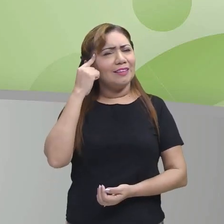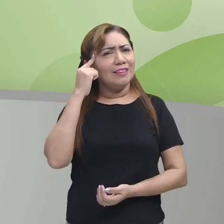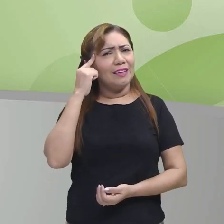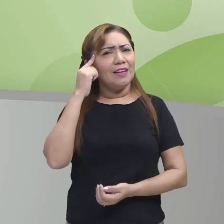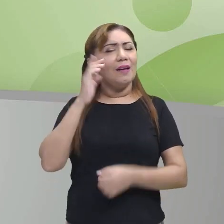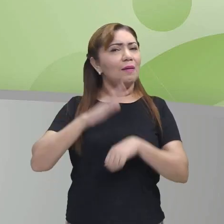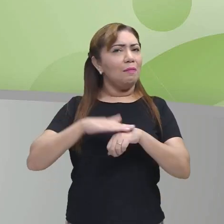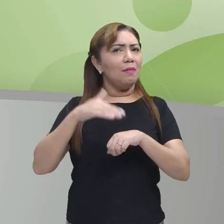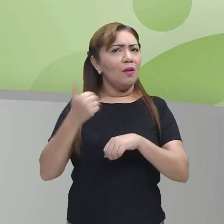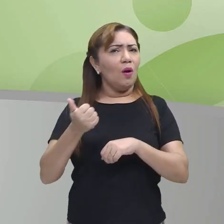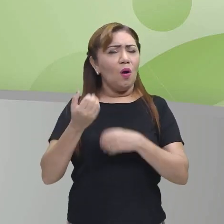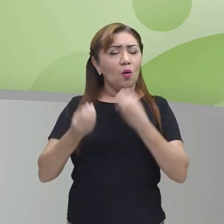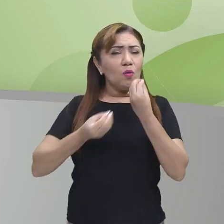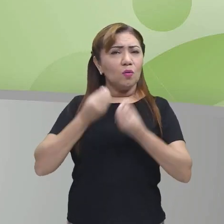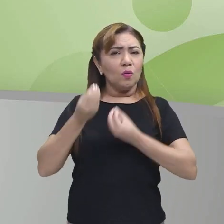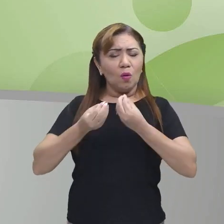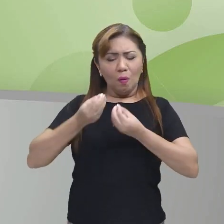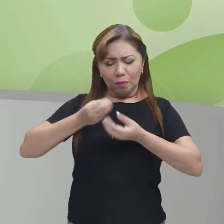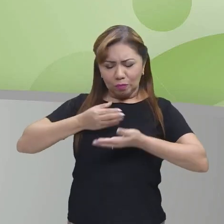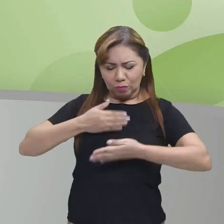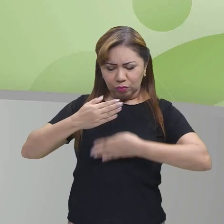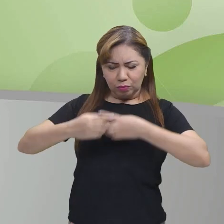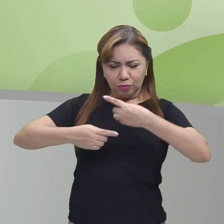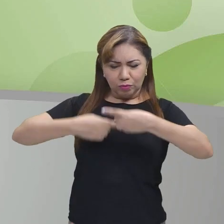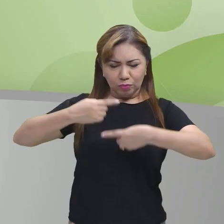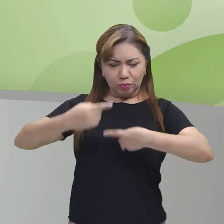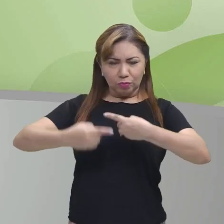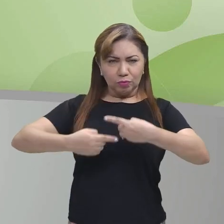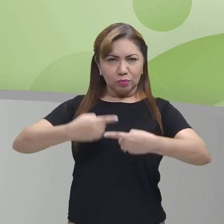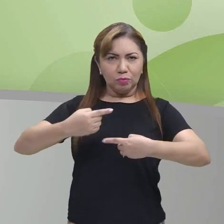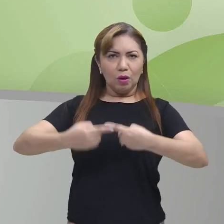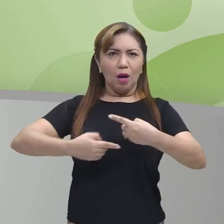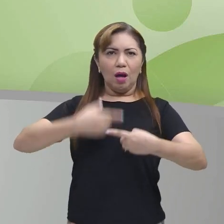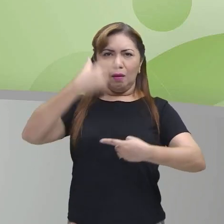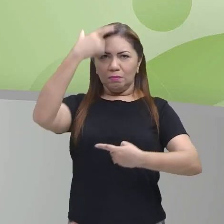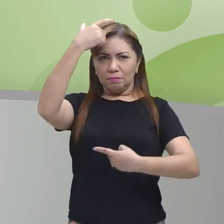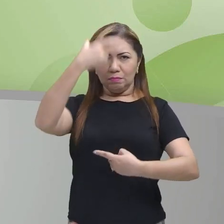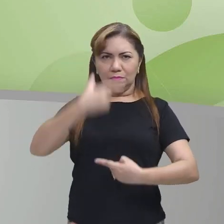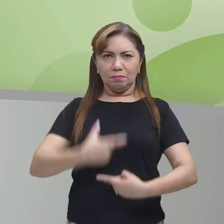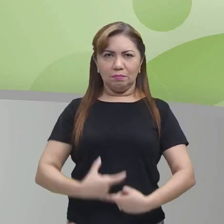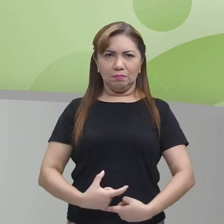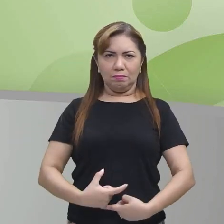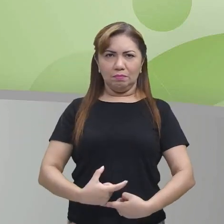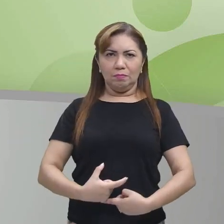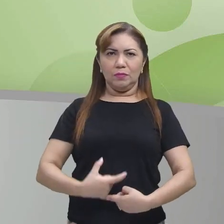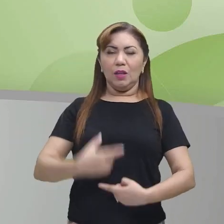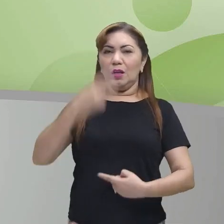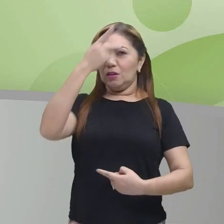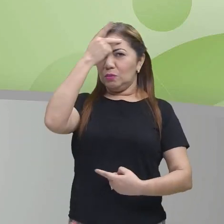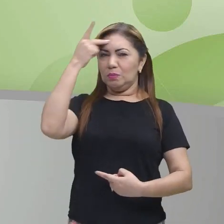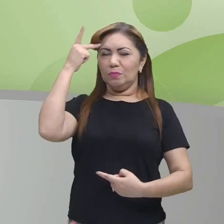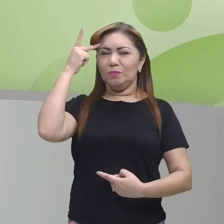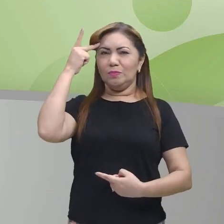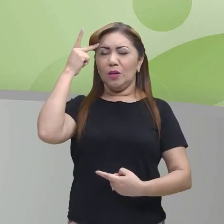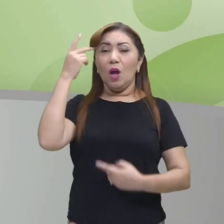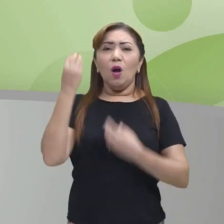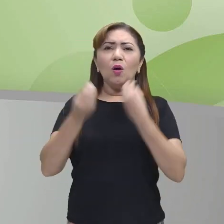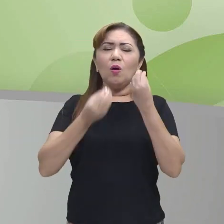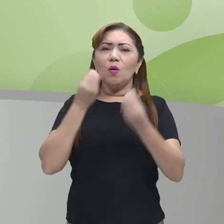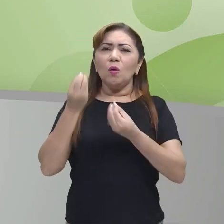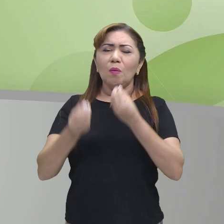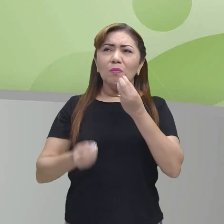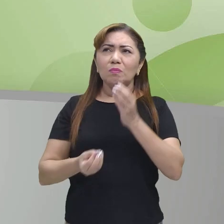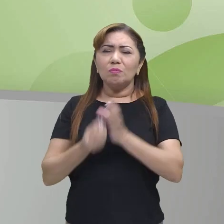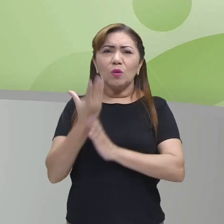funciona esse processo de reprodução humana. Quais são os processos e por onde que acontece tudo